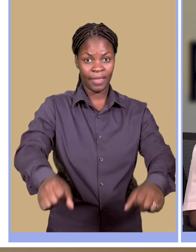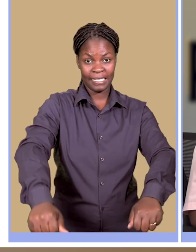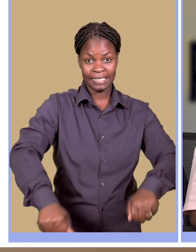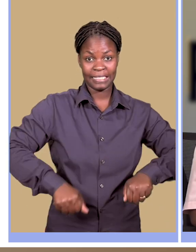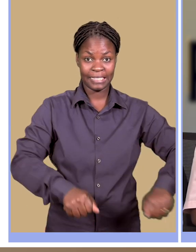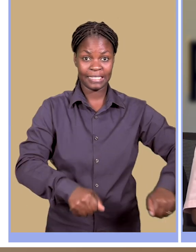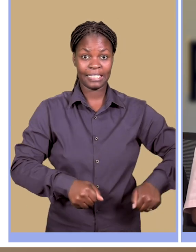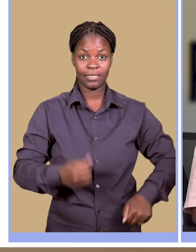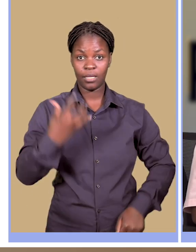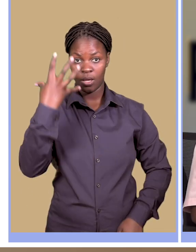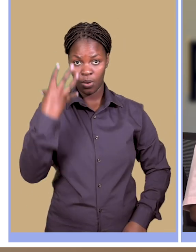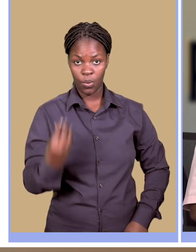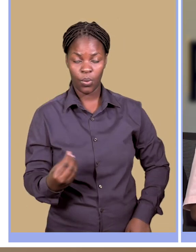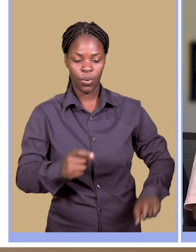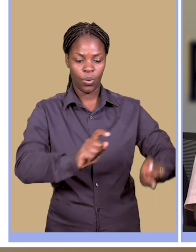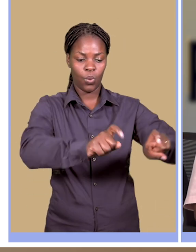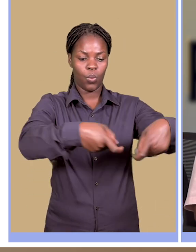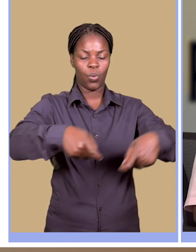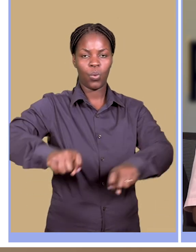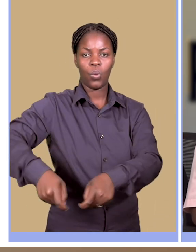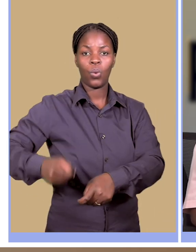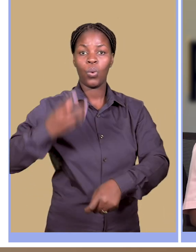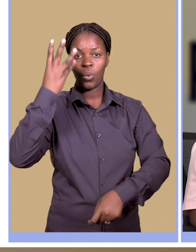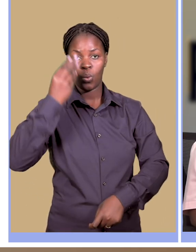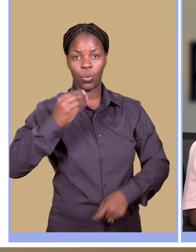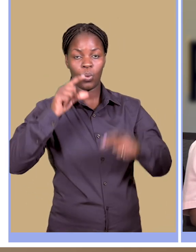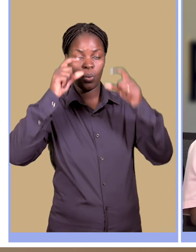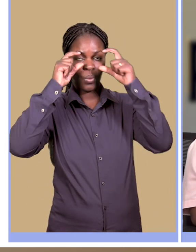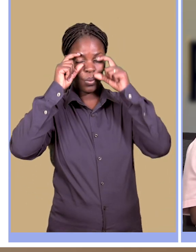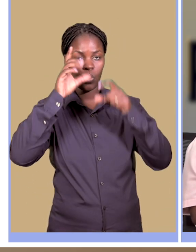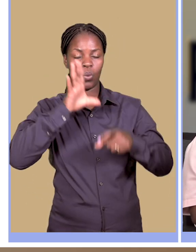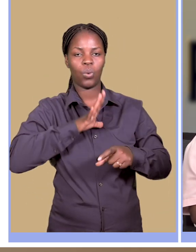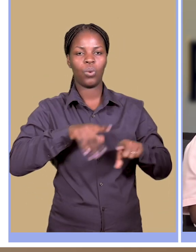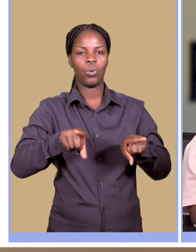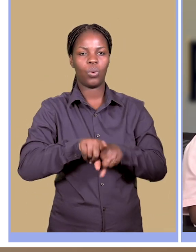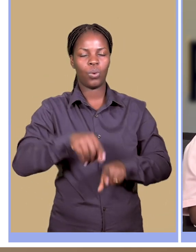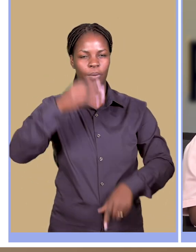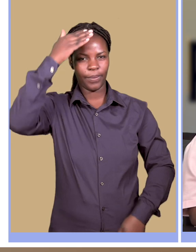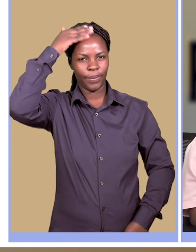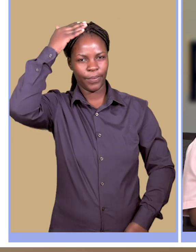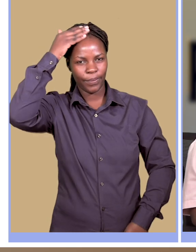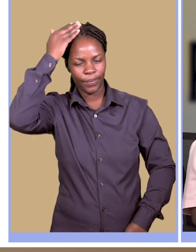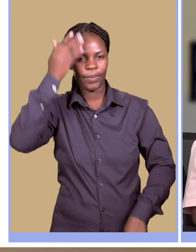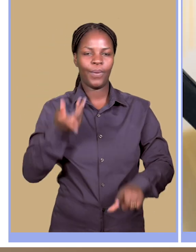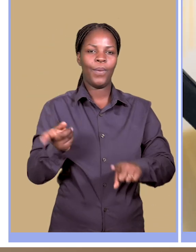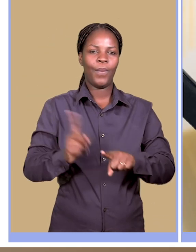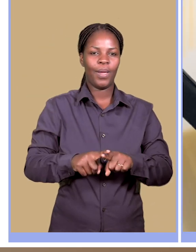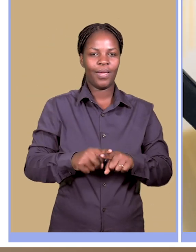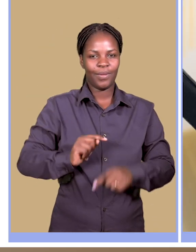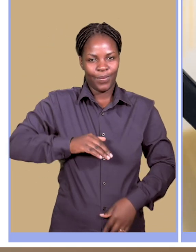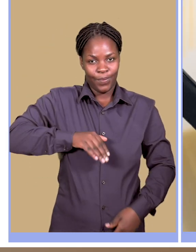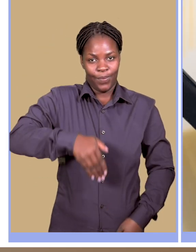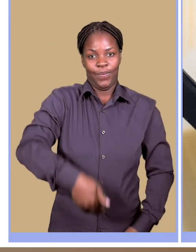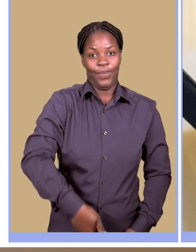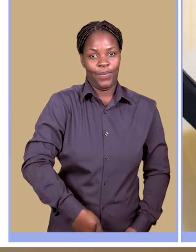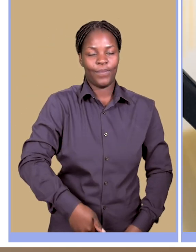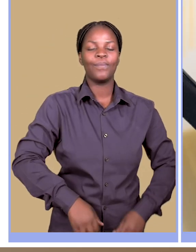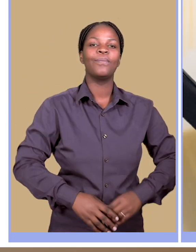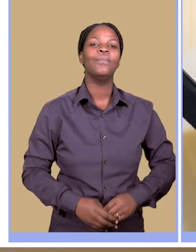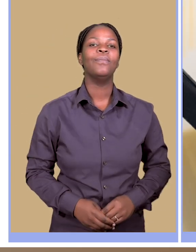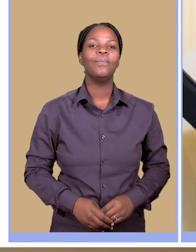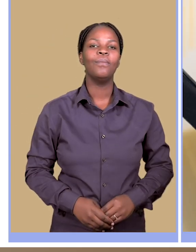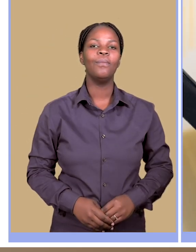jeans de cor preta, sapatilhas pretas, tenho óculos, careca e uma barguinha aí. E tenho o meu